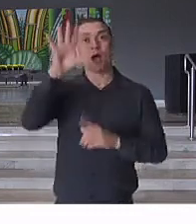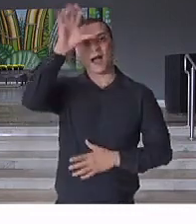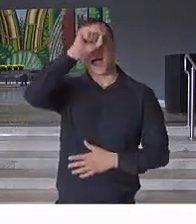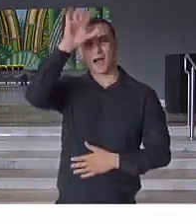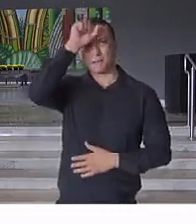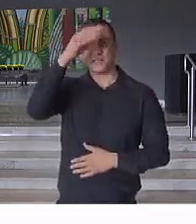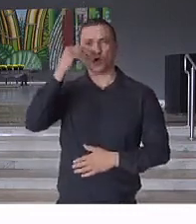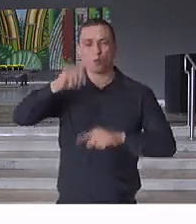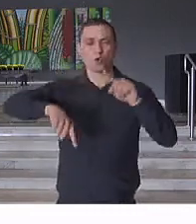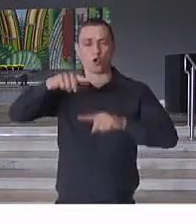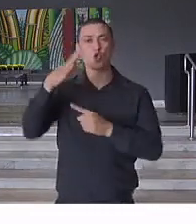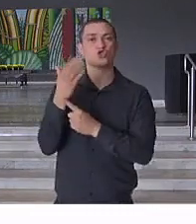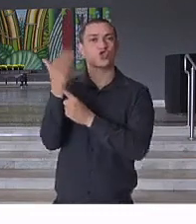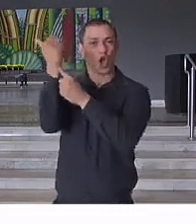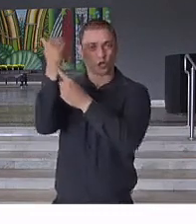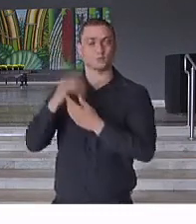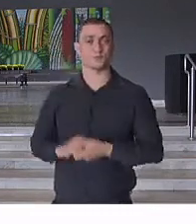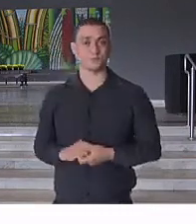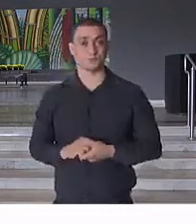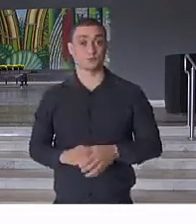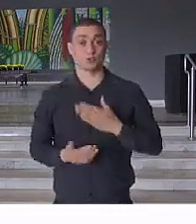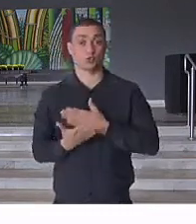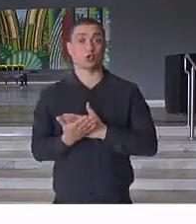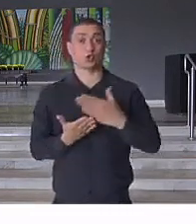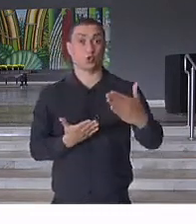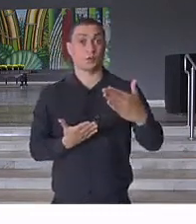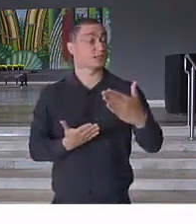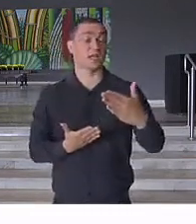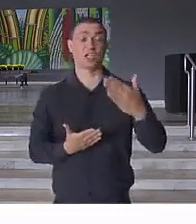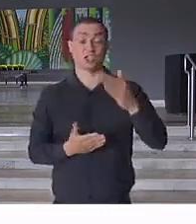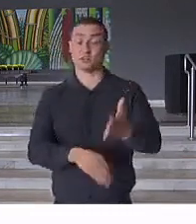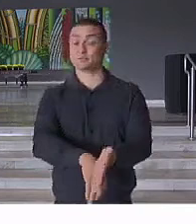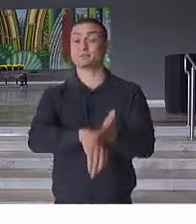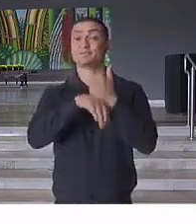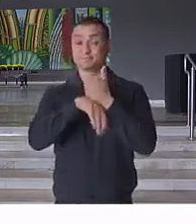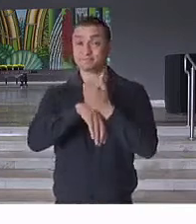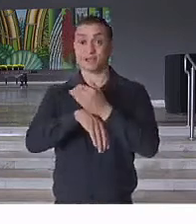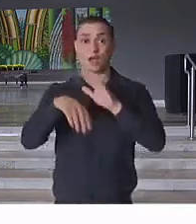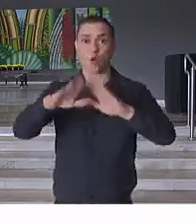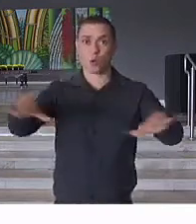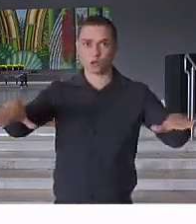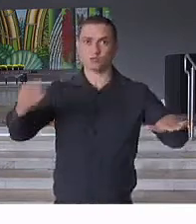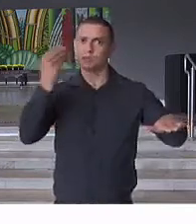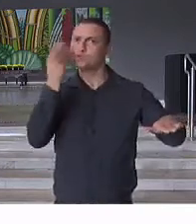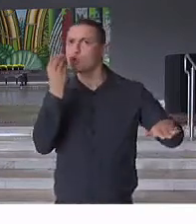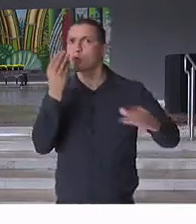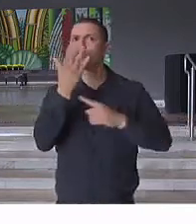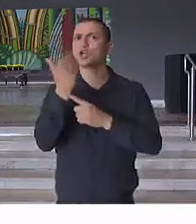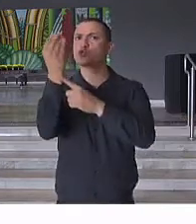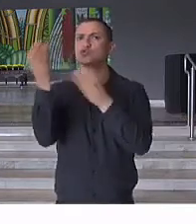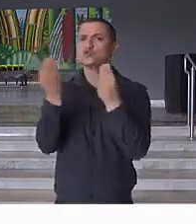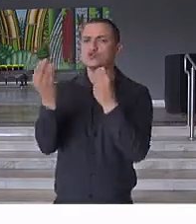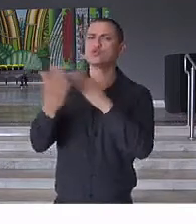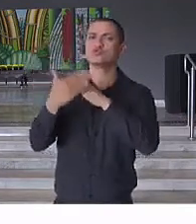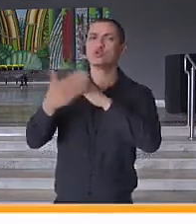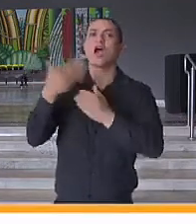das ferramentas tecnológicas, que começará desde cedo para que os nossos alunos consigam acompanhar todas as